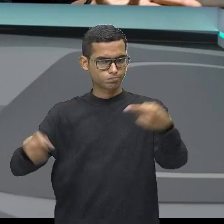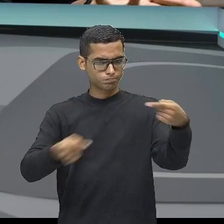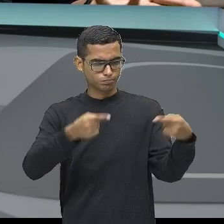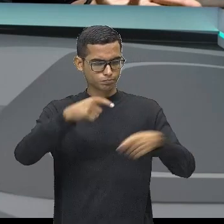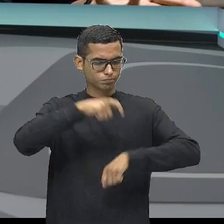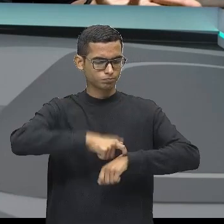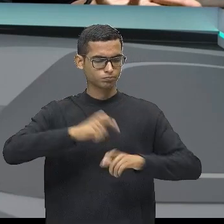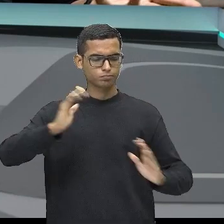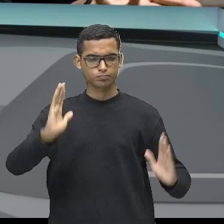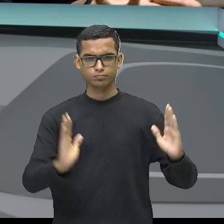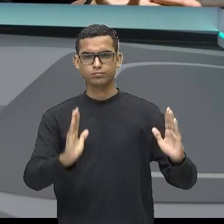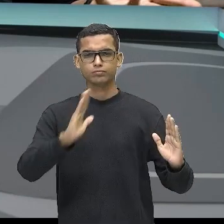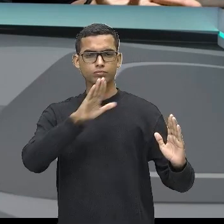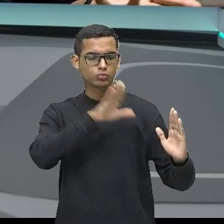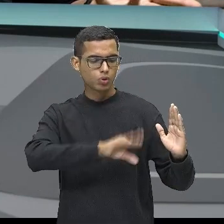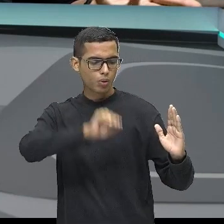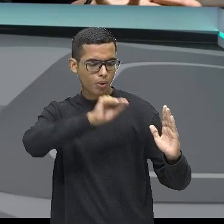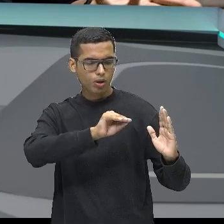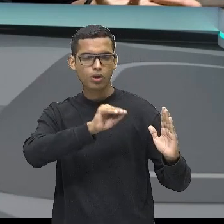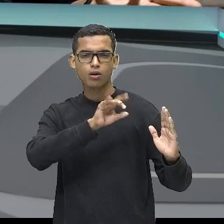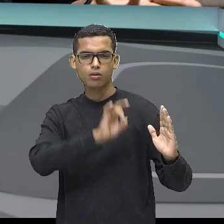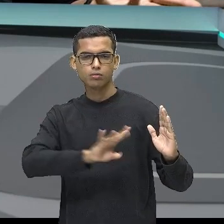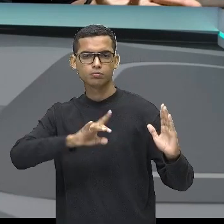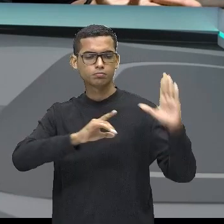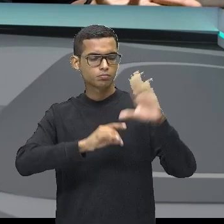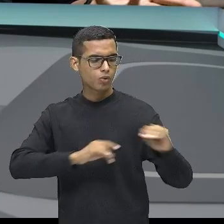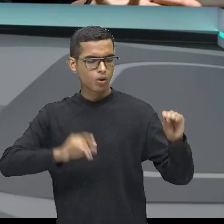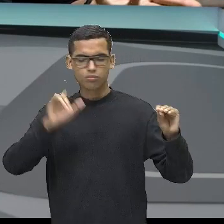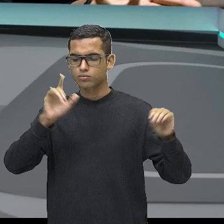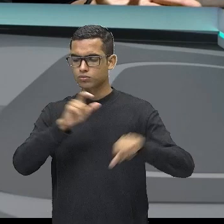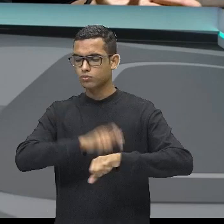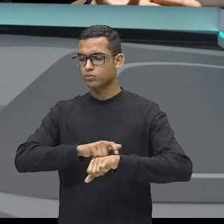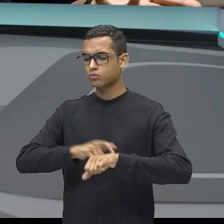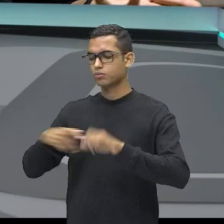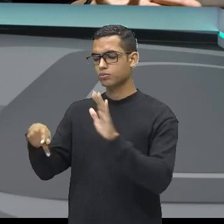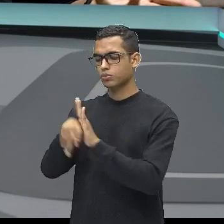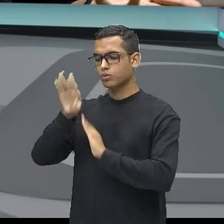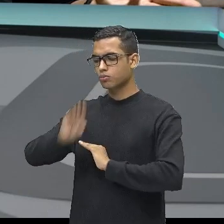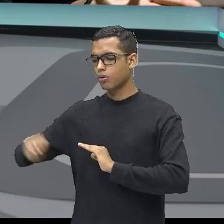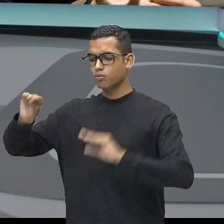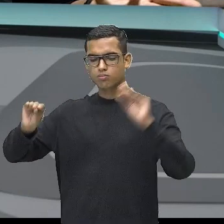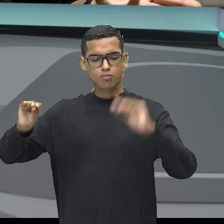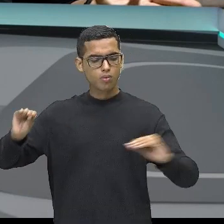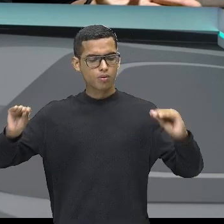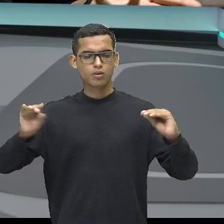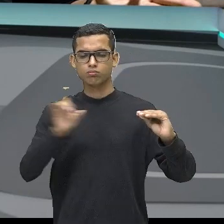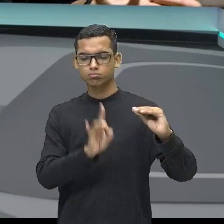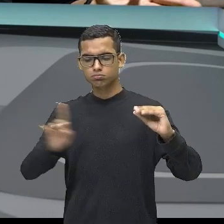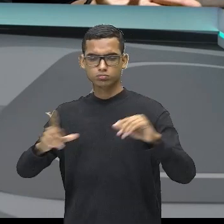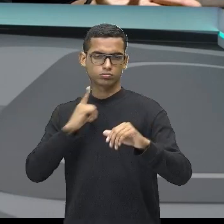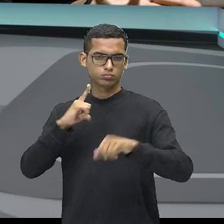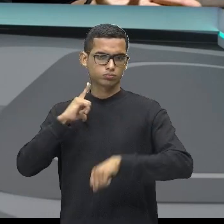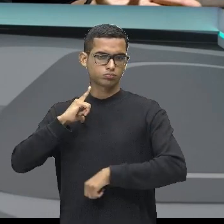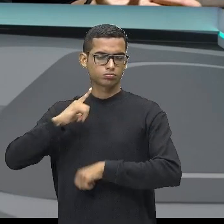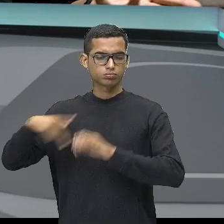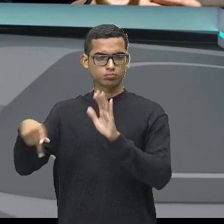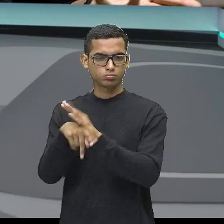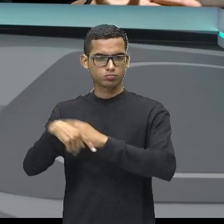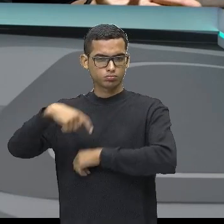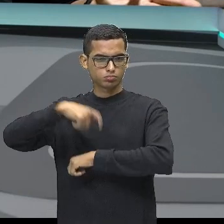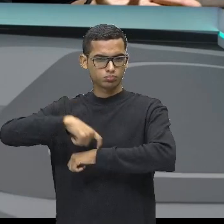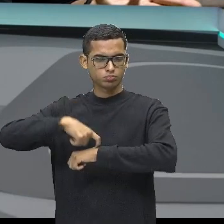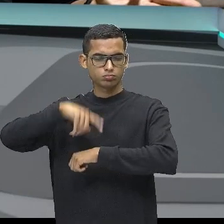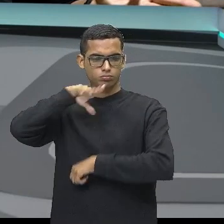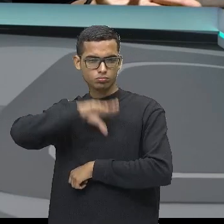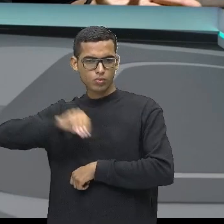turno de fala é exatamente o momento em que os debatedores, que os participantes de um debate falam. E observem que quando a nossa regra